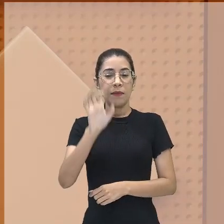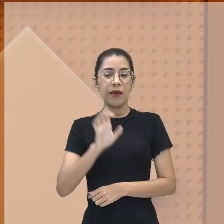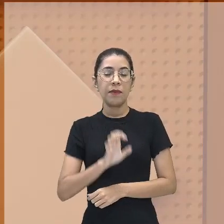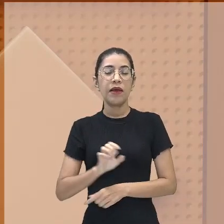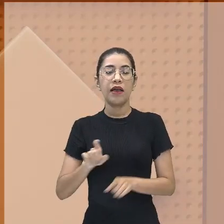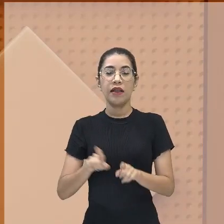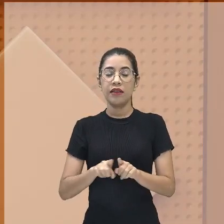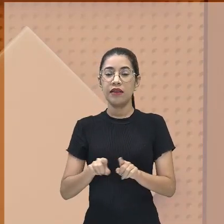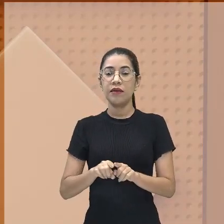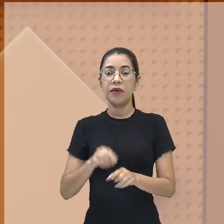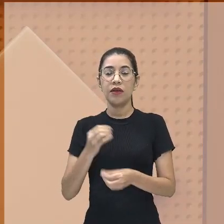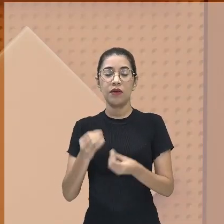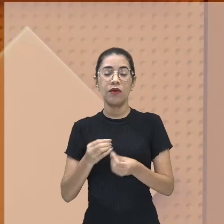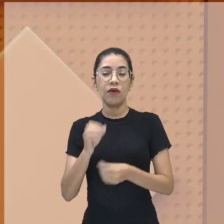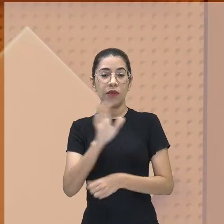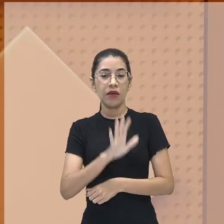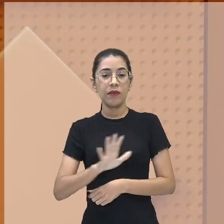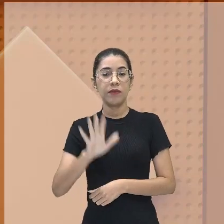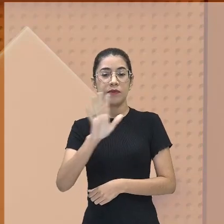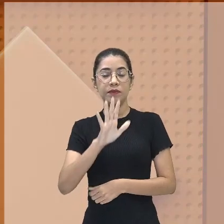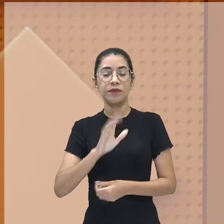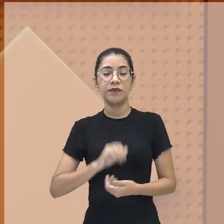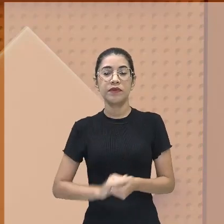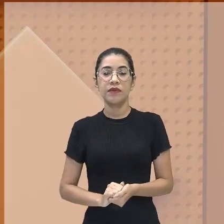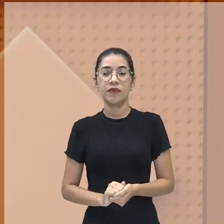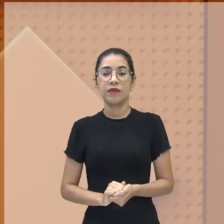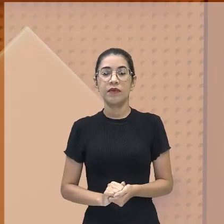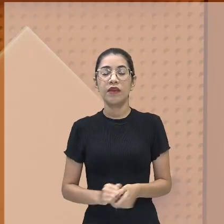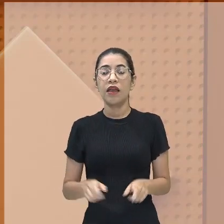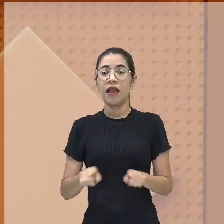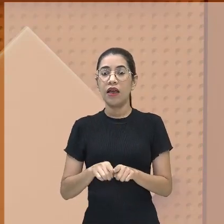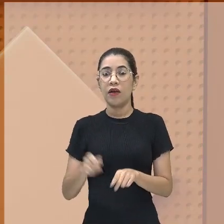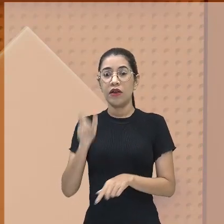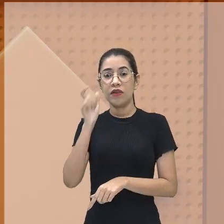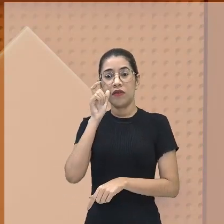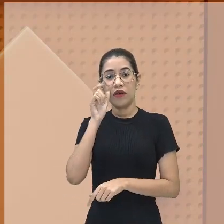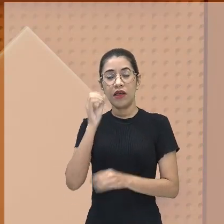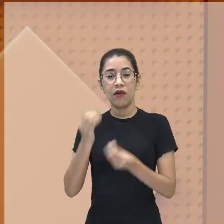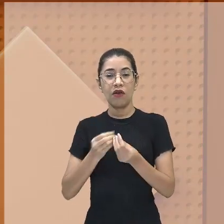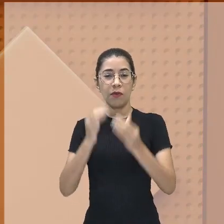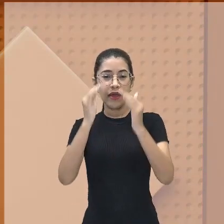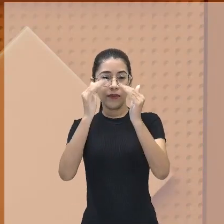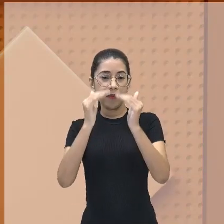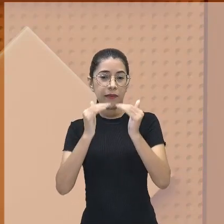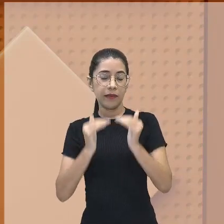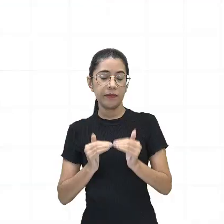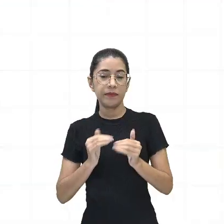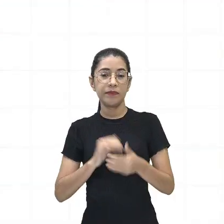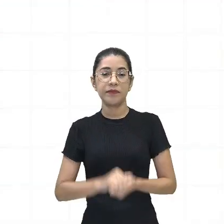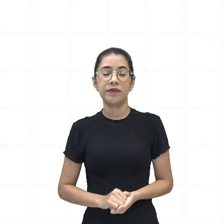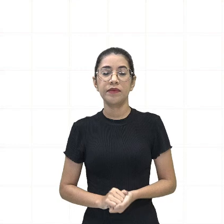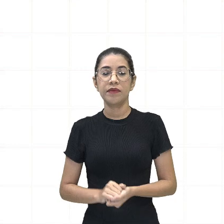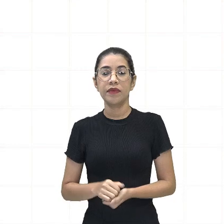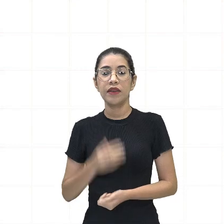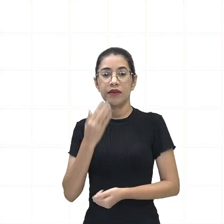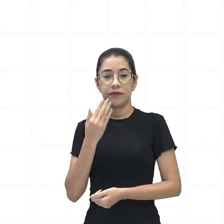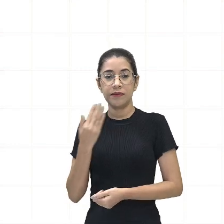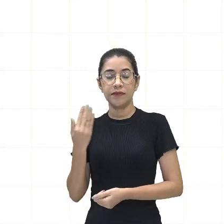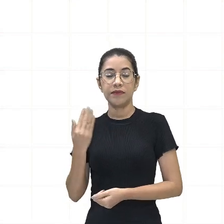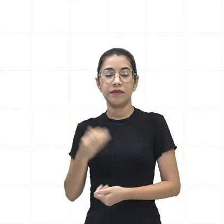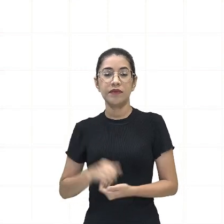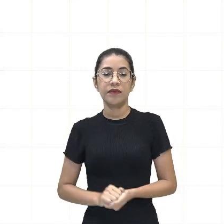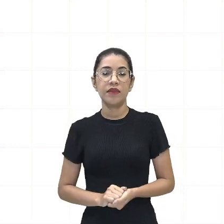conceito de regionalização. Então vamos verificar um pouco sobre a hierarquia, né? Então temos aí, olha, nessa